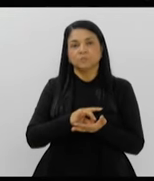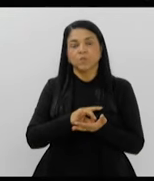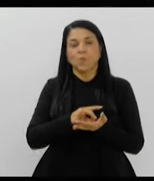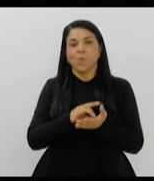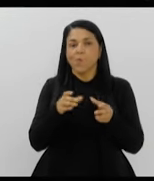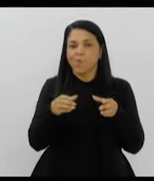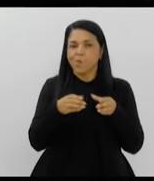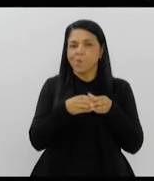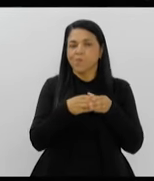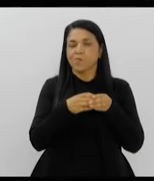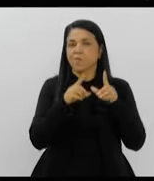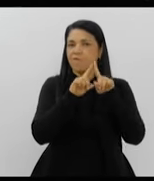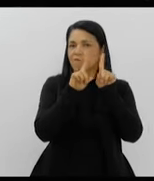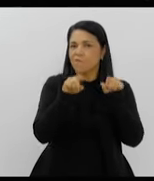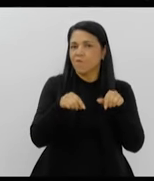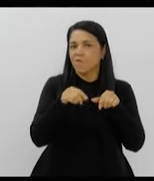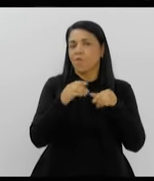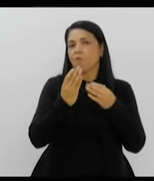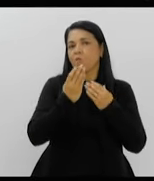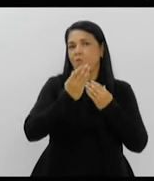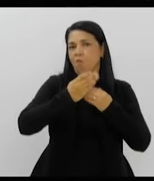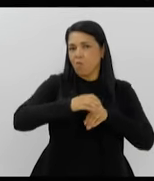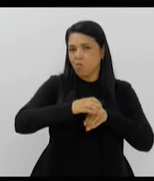funcional concursado,